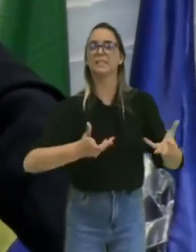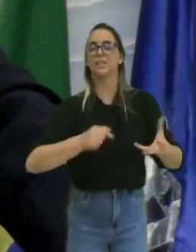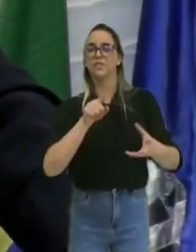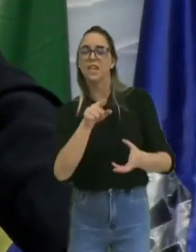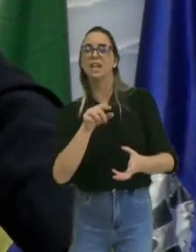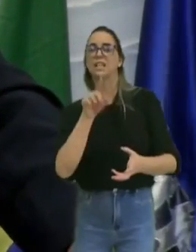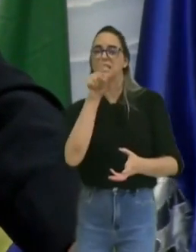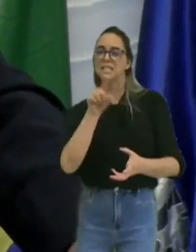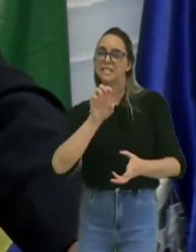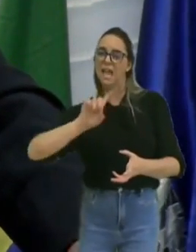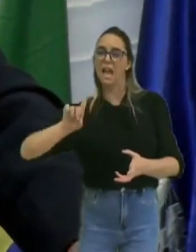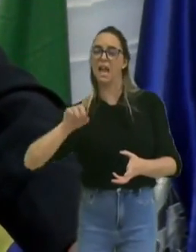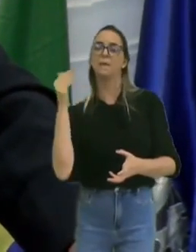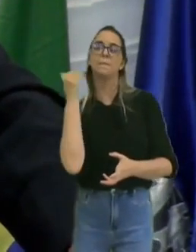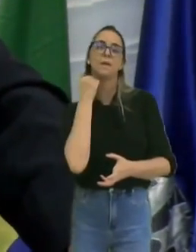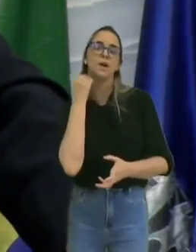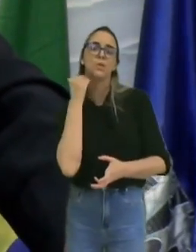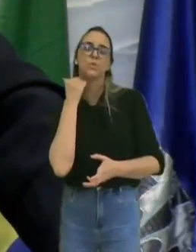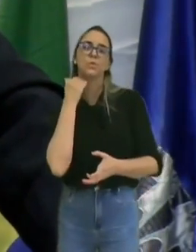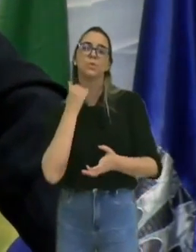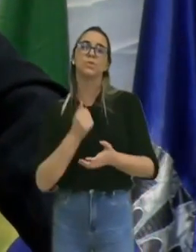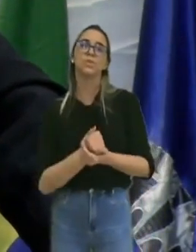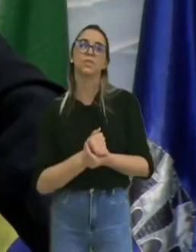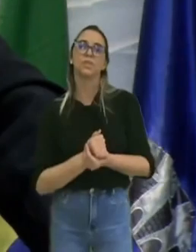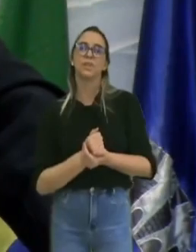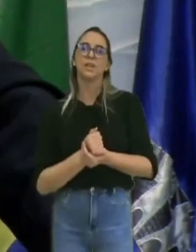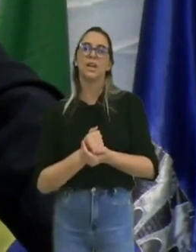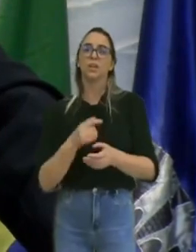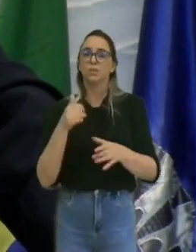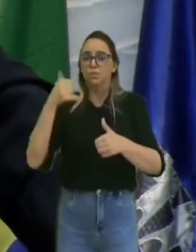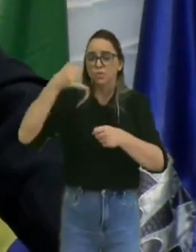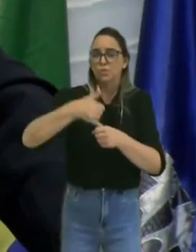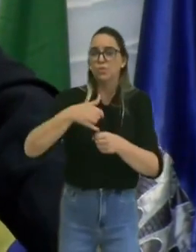Banco, coronel Saruê, nunca me deu um litro de gasolina.